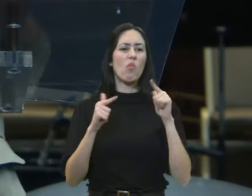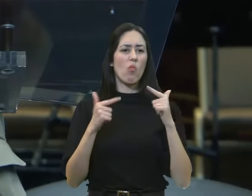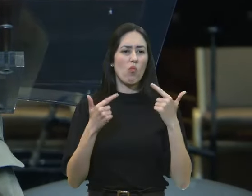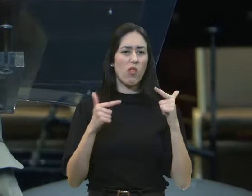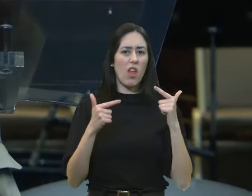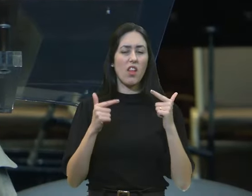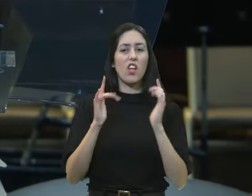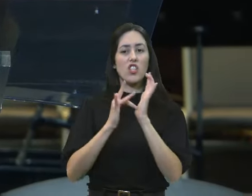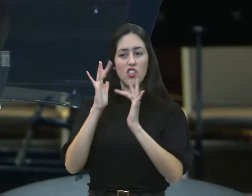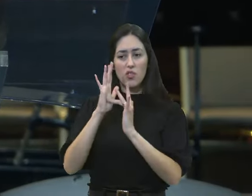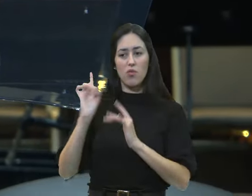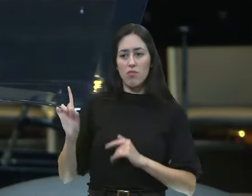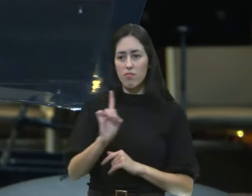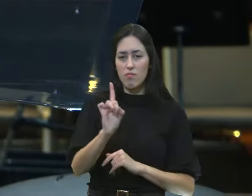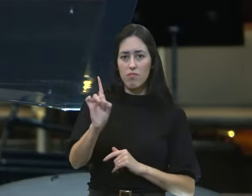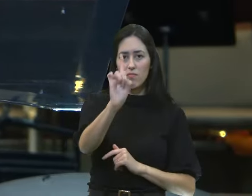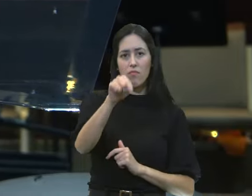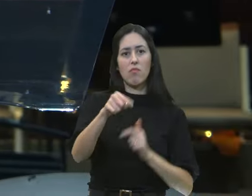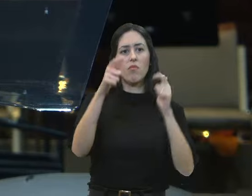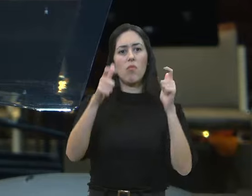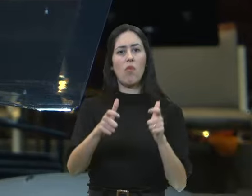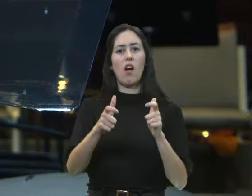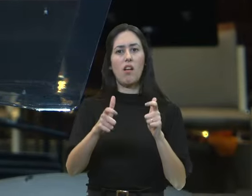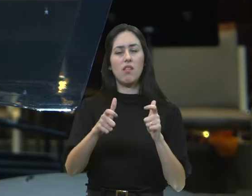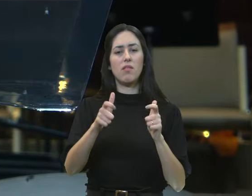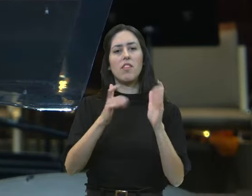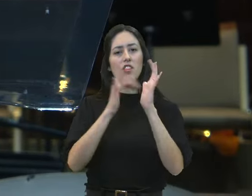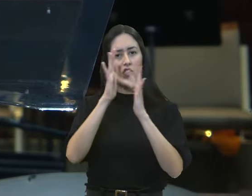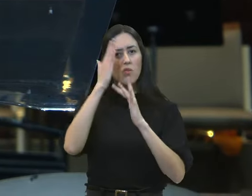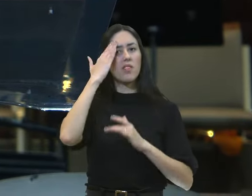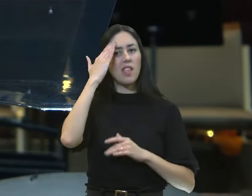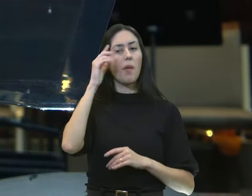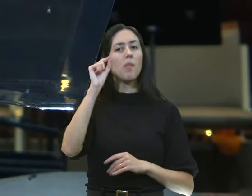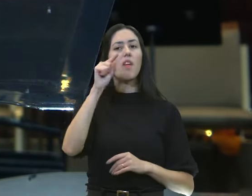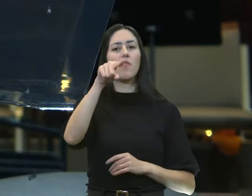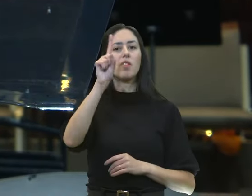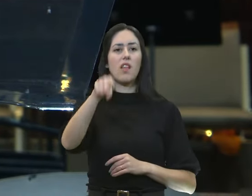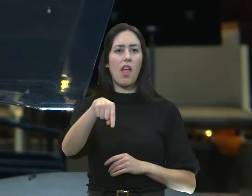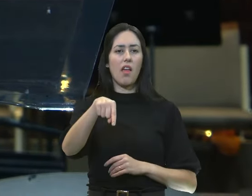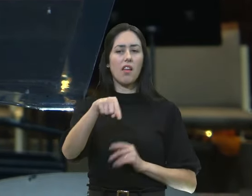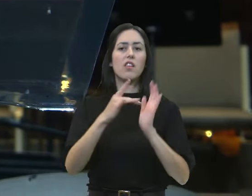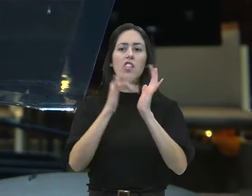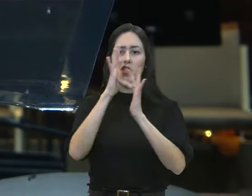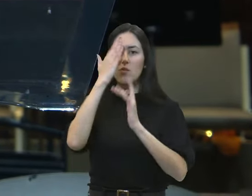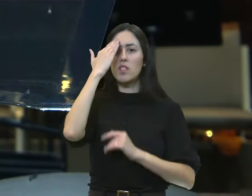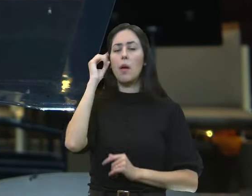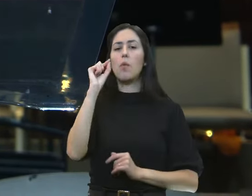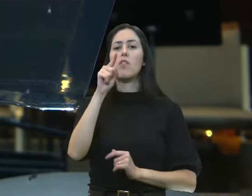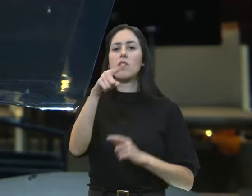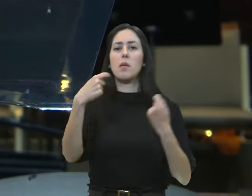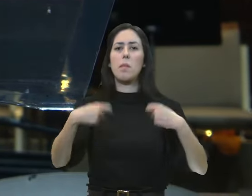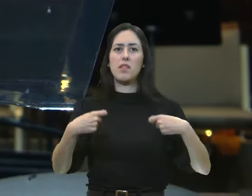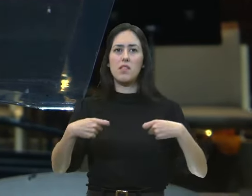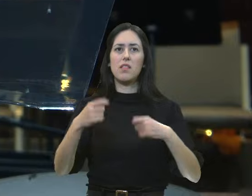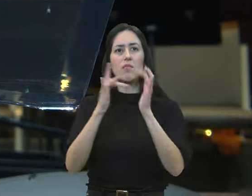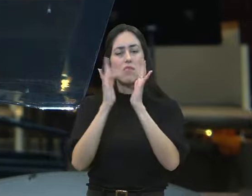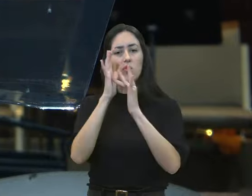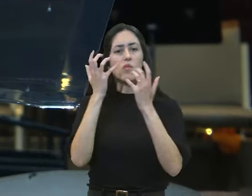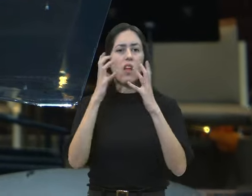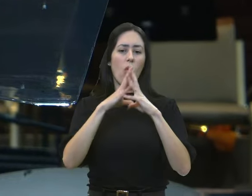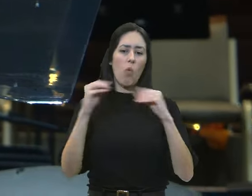nesse lugar. Ele sabe quem você é, Ele sabe o que você precisa. Ele veio para te curar.